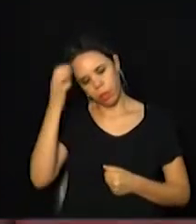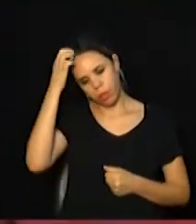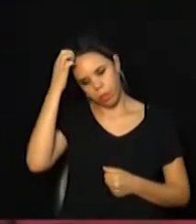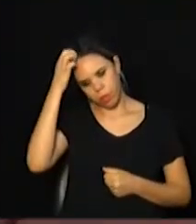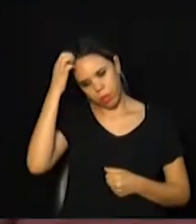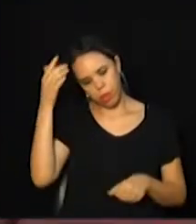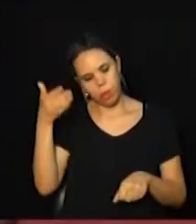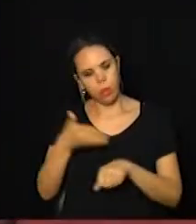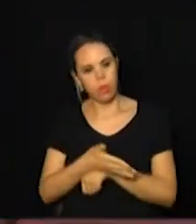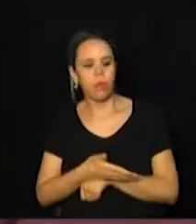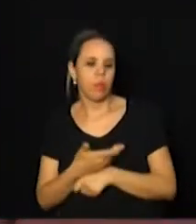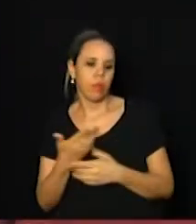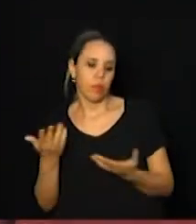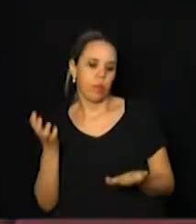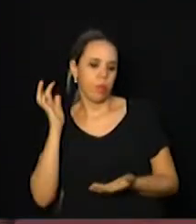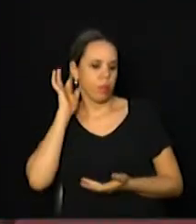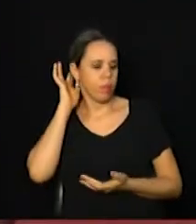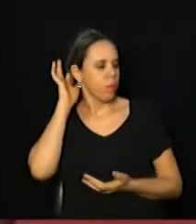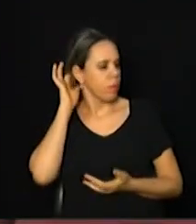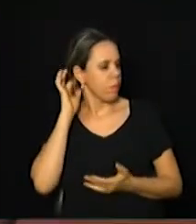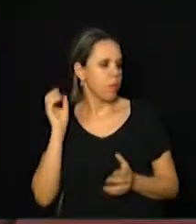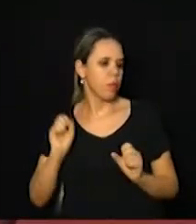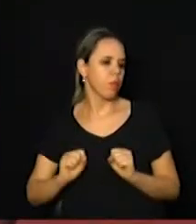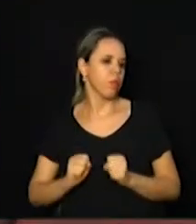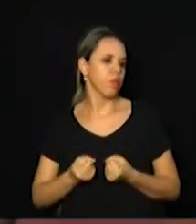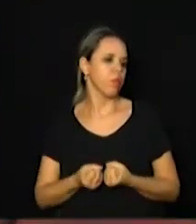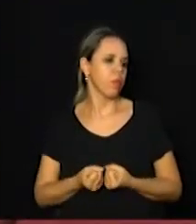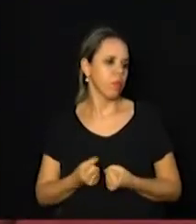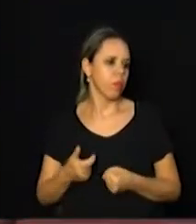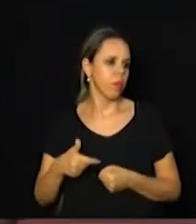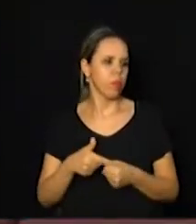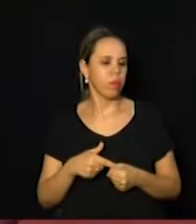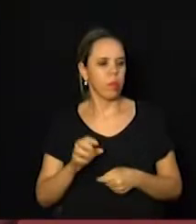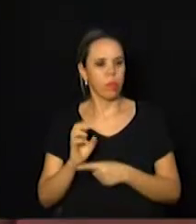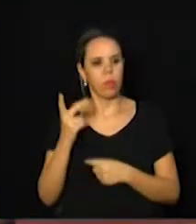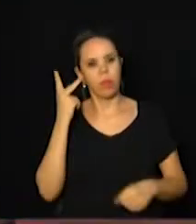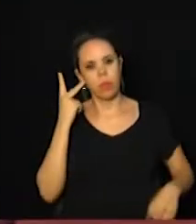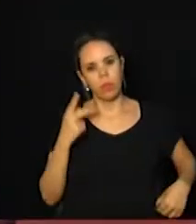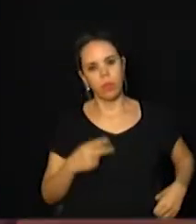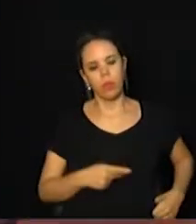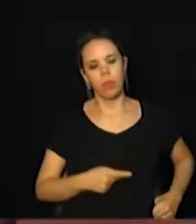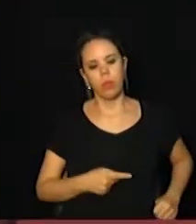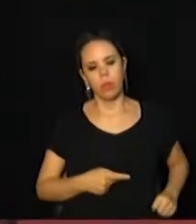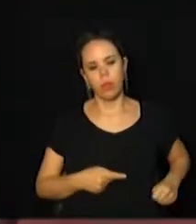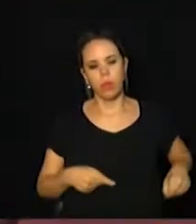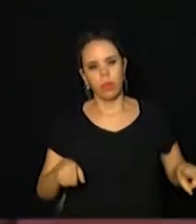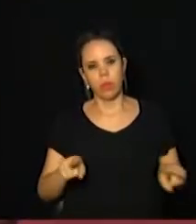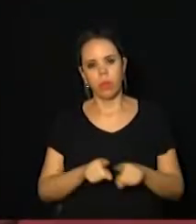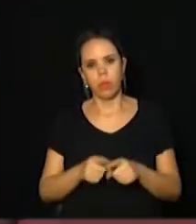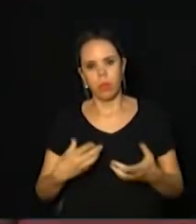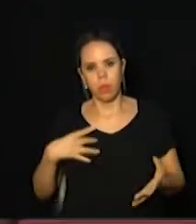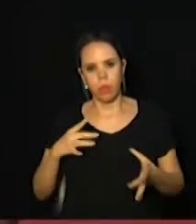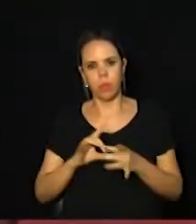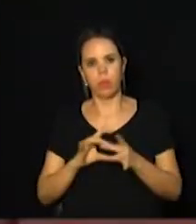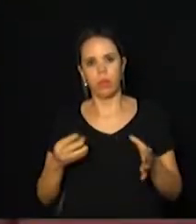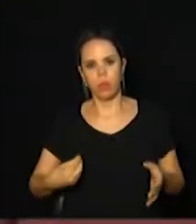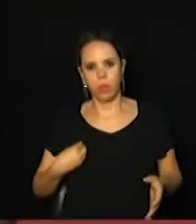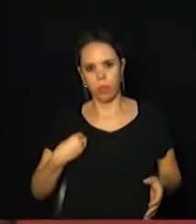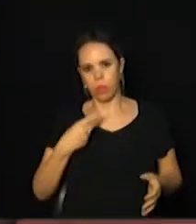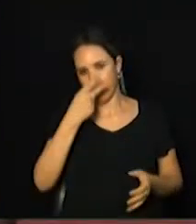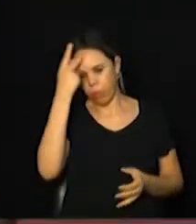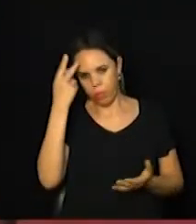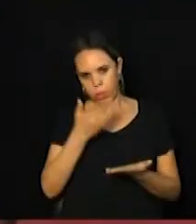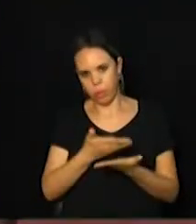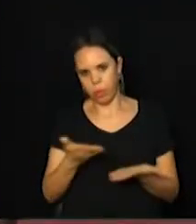envolvido nessa situação de defender o frentista do Estado de São Paulo e também estamos aqui defendendo a vida do